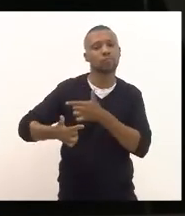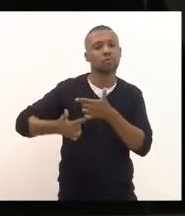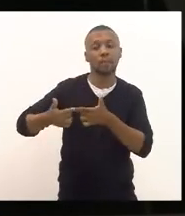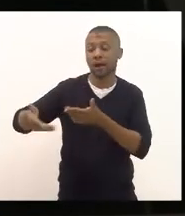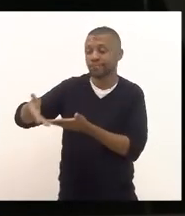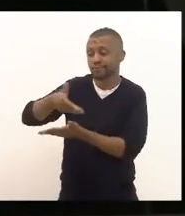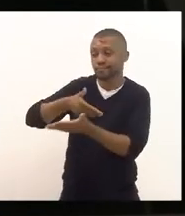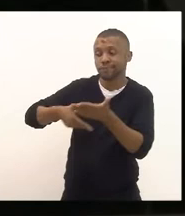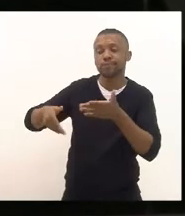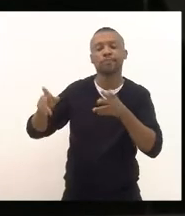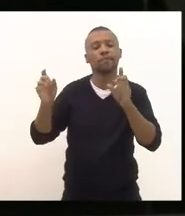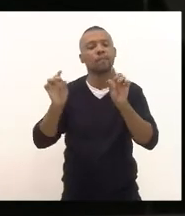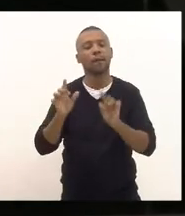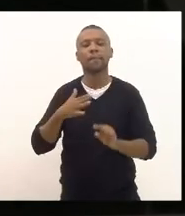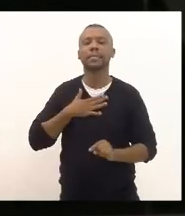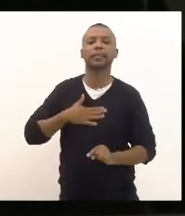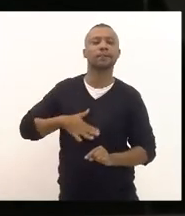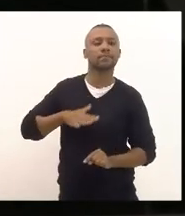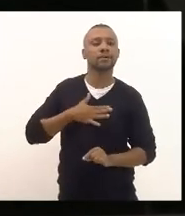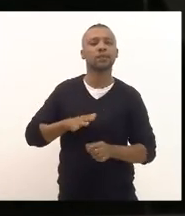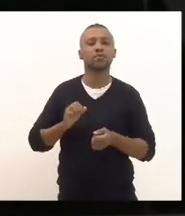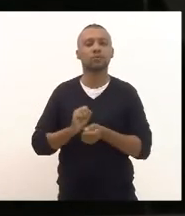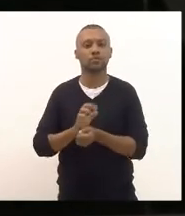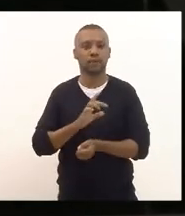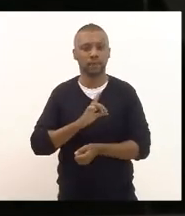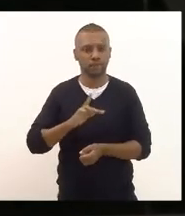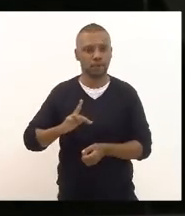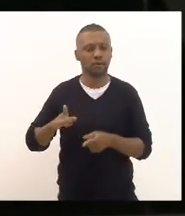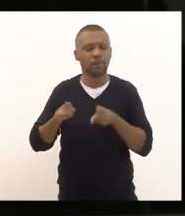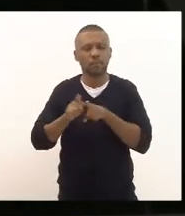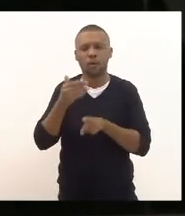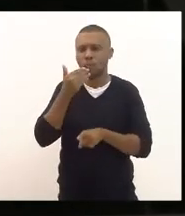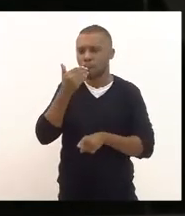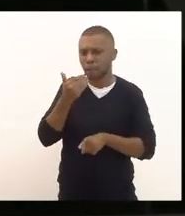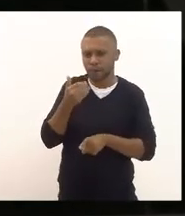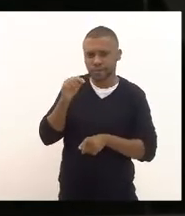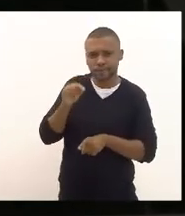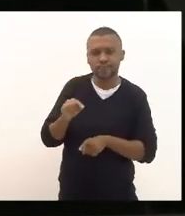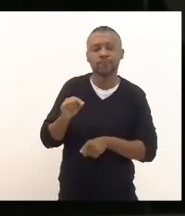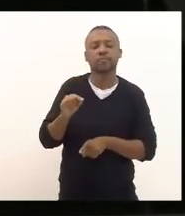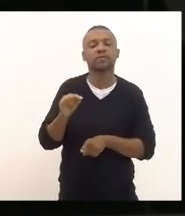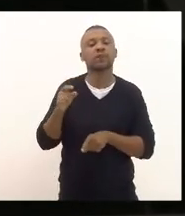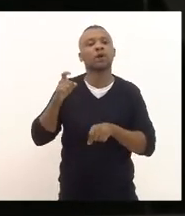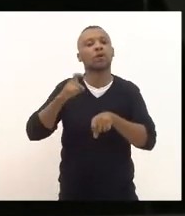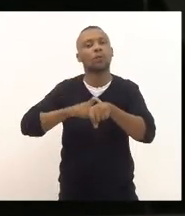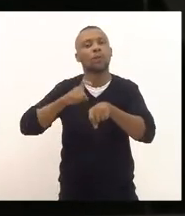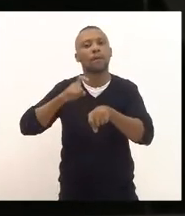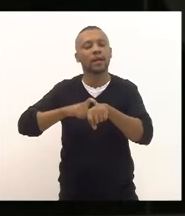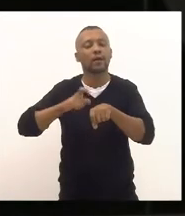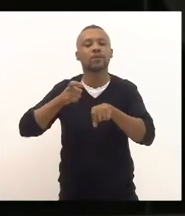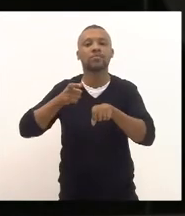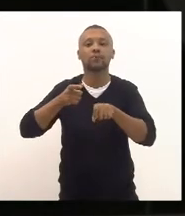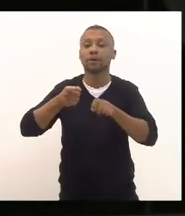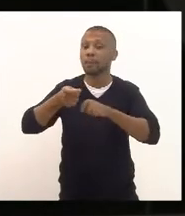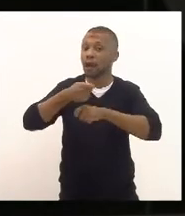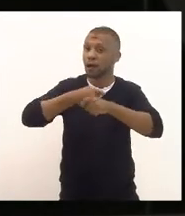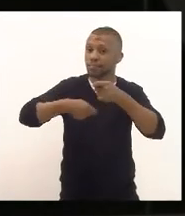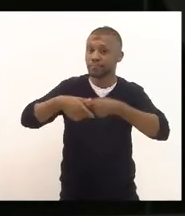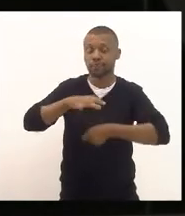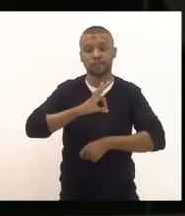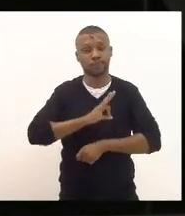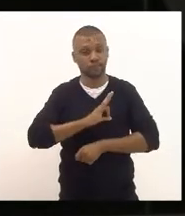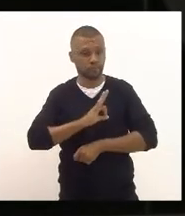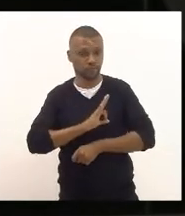Pública convive inclusive vejo aqui uma solicitação que no momento da minha administração nós